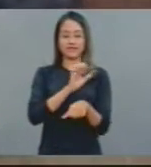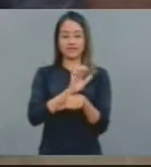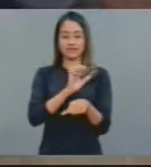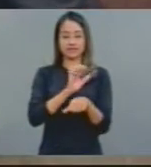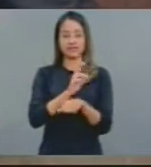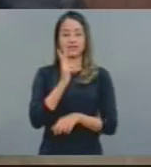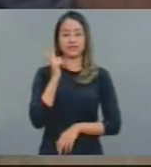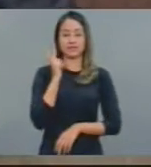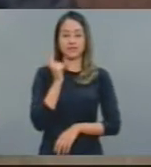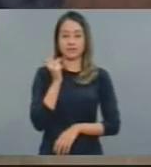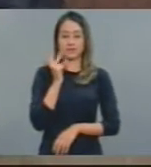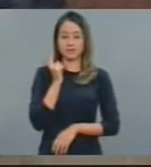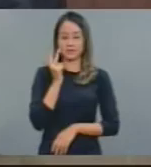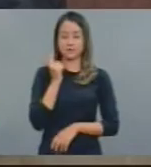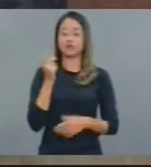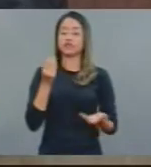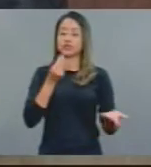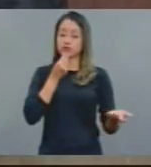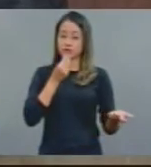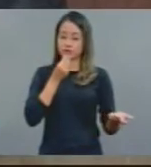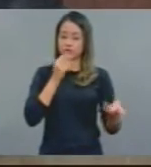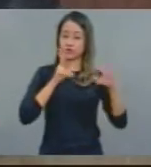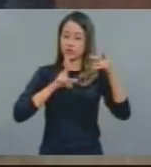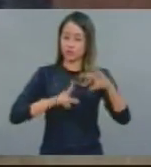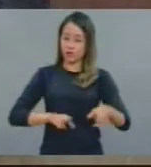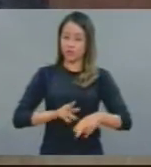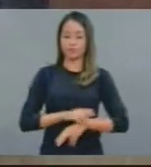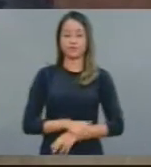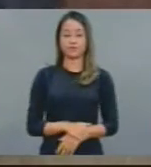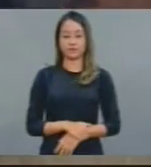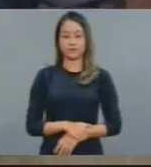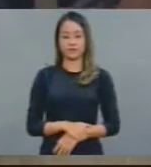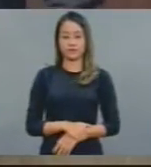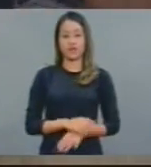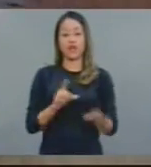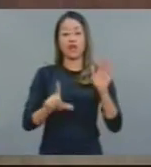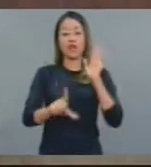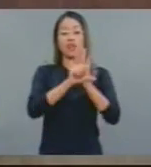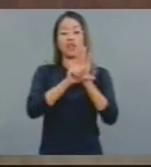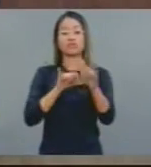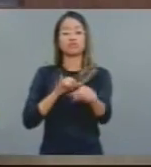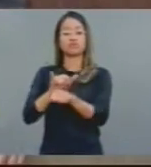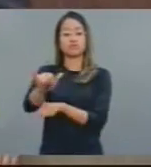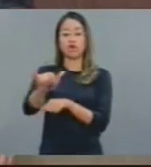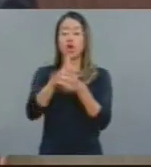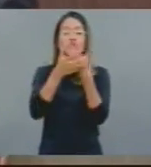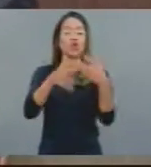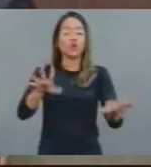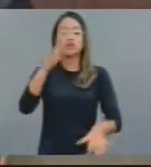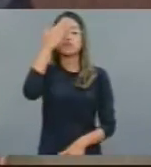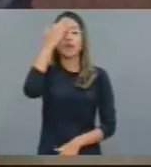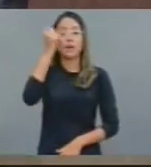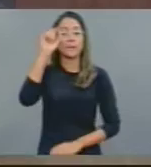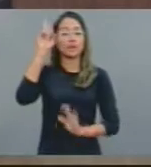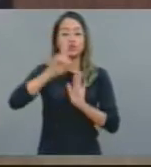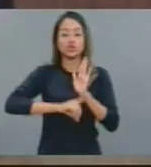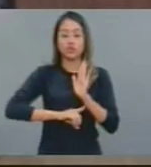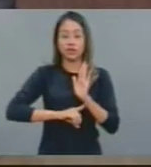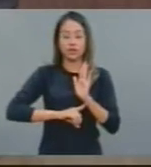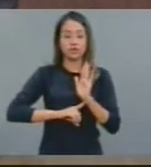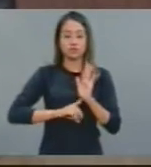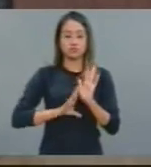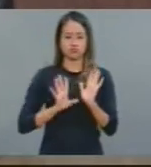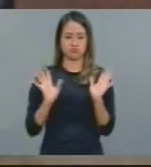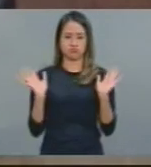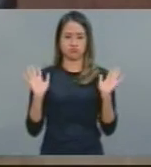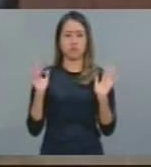deveriam fazê-lo também. Lê do engano. Eu não quero saber de direito mais do que ninguém.